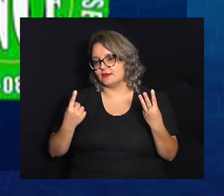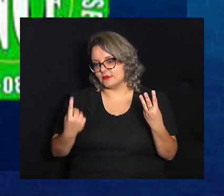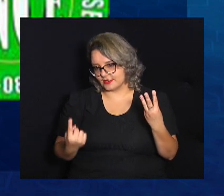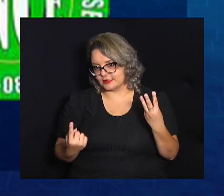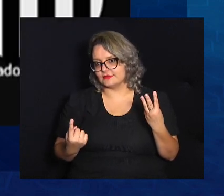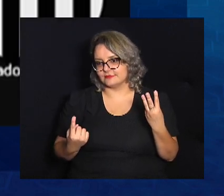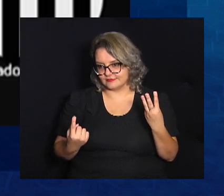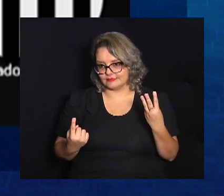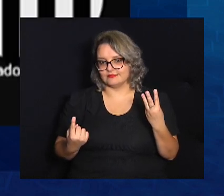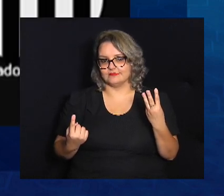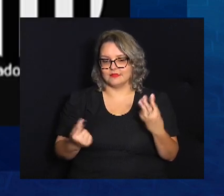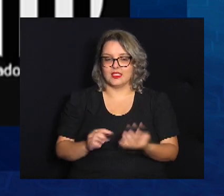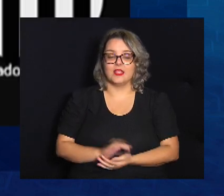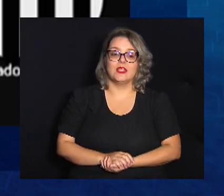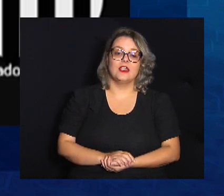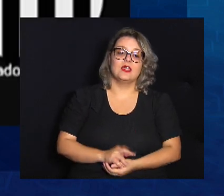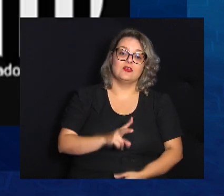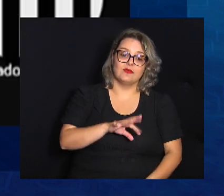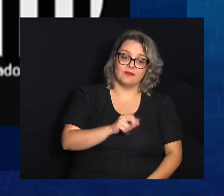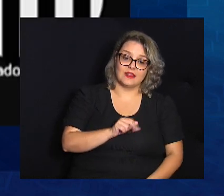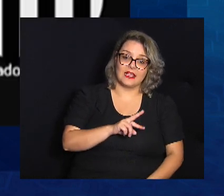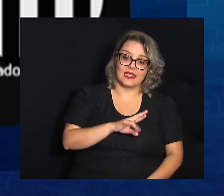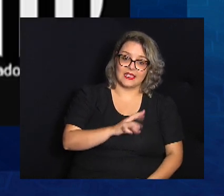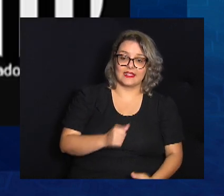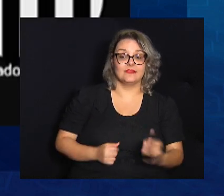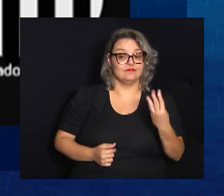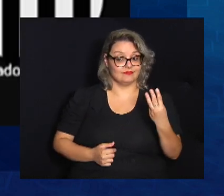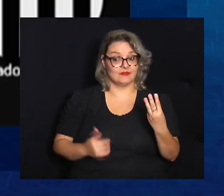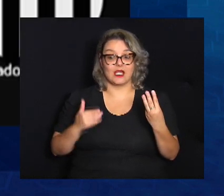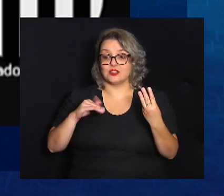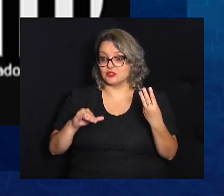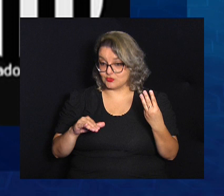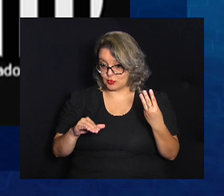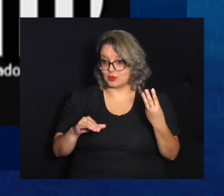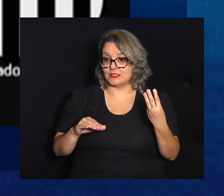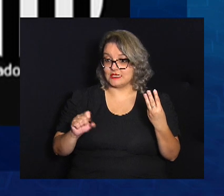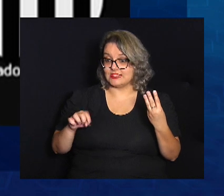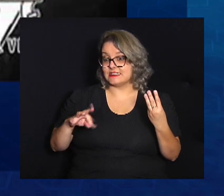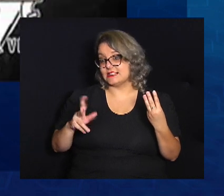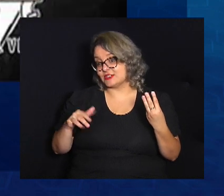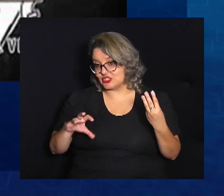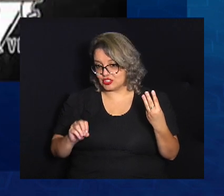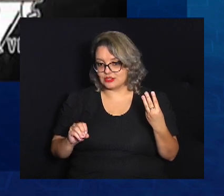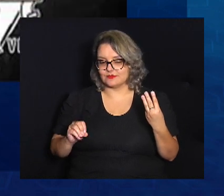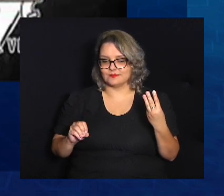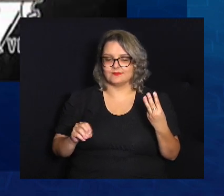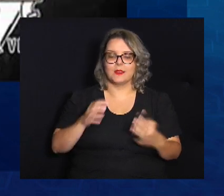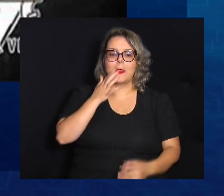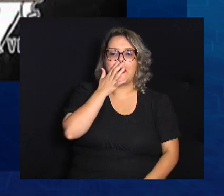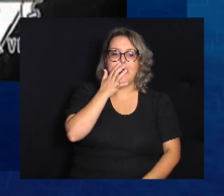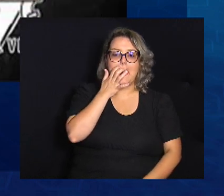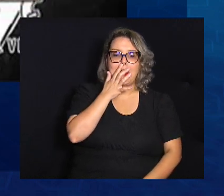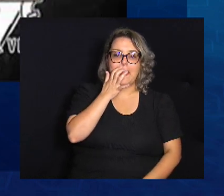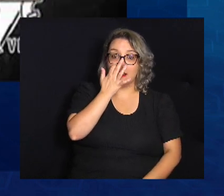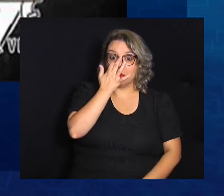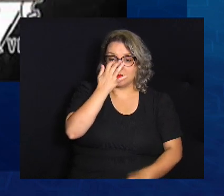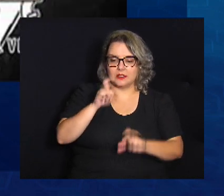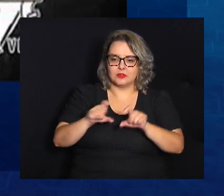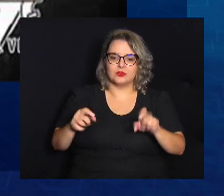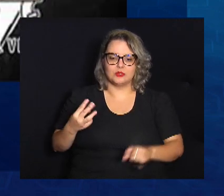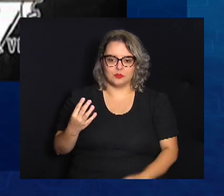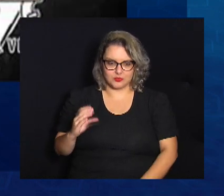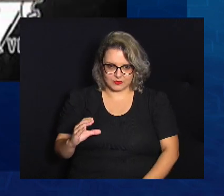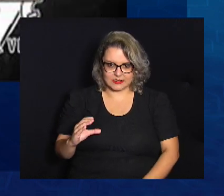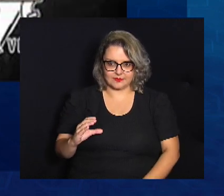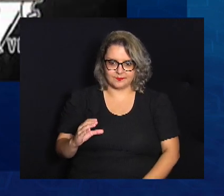por 3-1 e o Vila Rica aplicou 3-0 no Santinho Futebol Clube. Pelo Grupo C, Três Marias perdeu